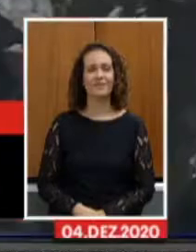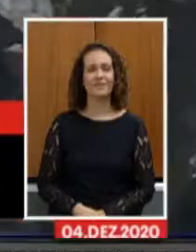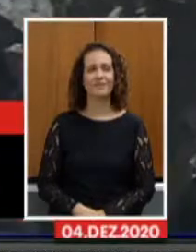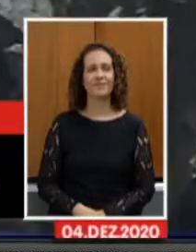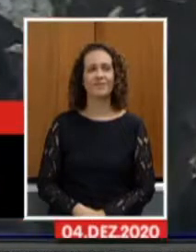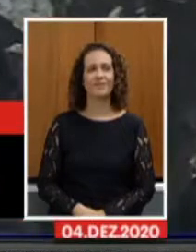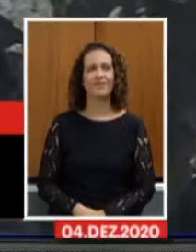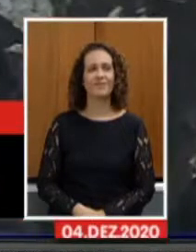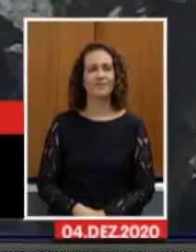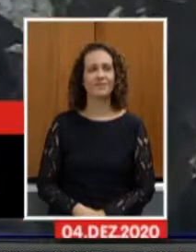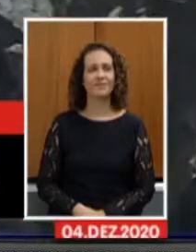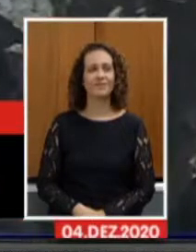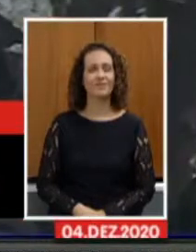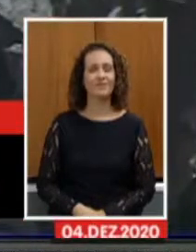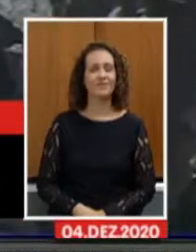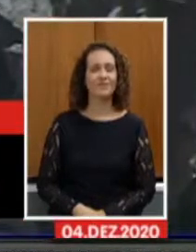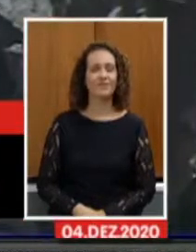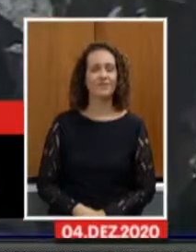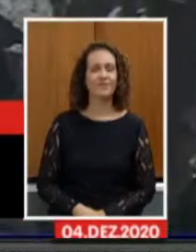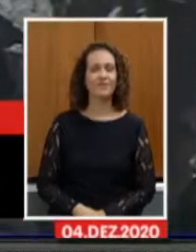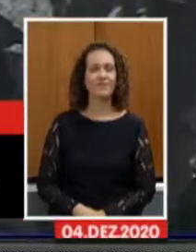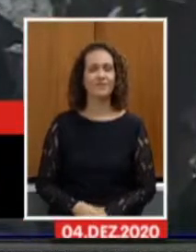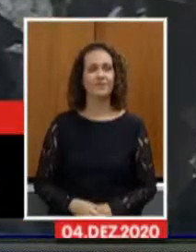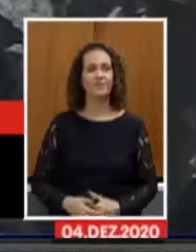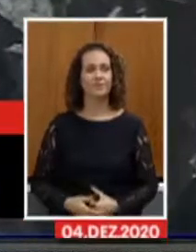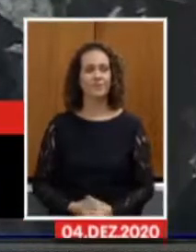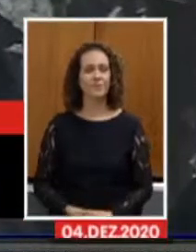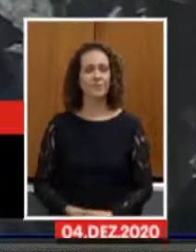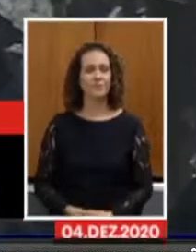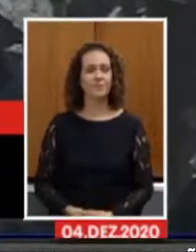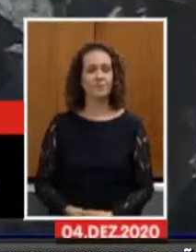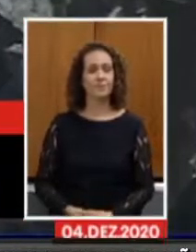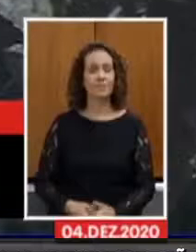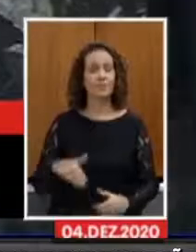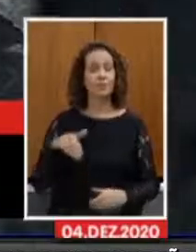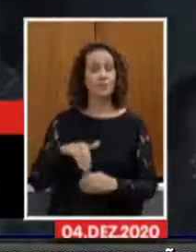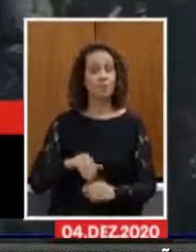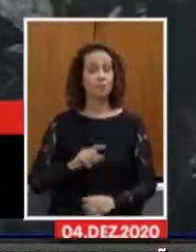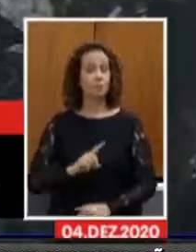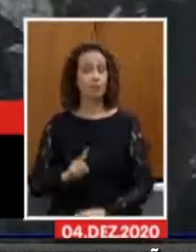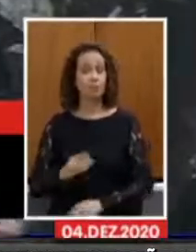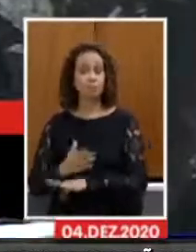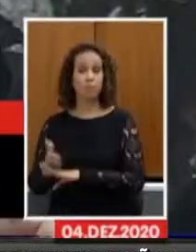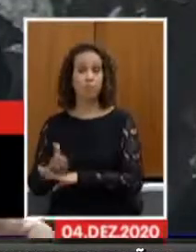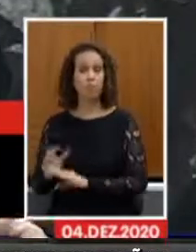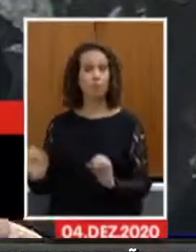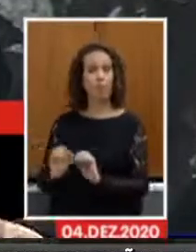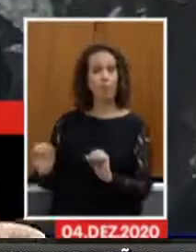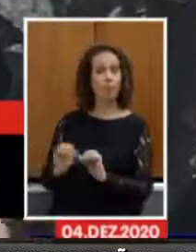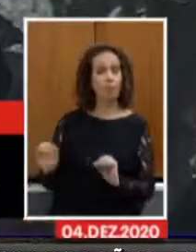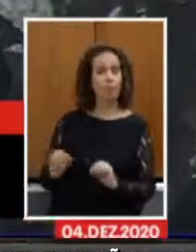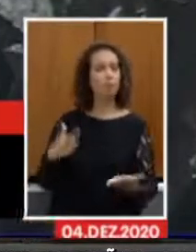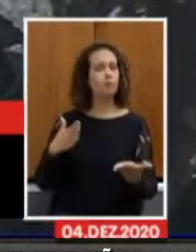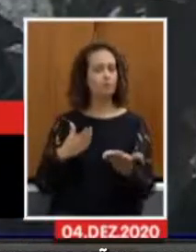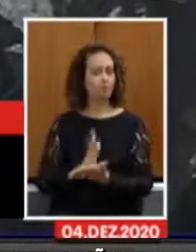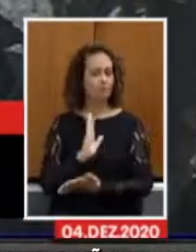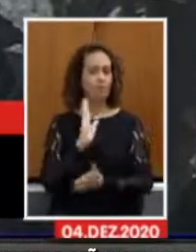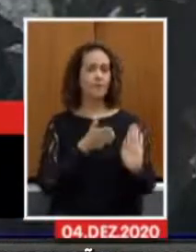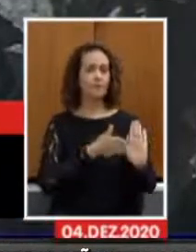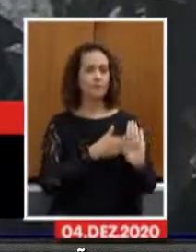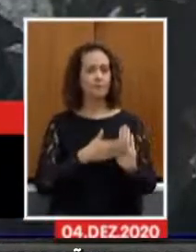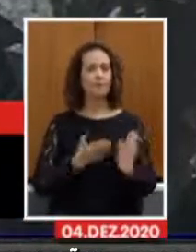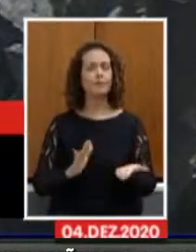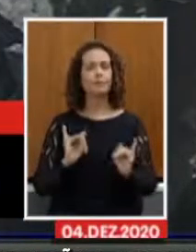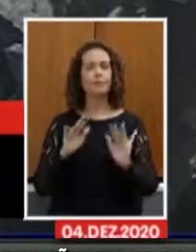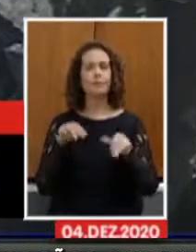Votaram sim 44 senhoras e senhores deputados, não houve voto não nem branco, portanto está aprovado o parecer de redação final. Parecer de